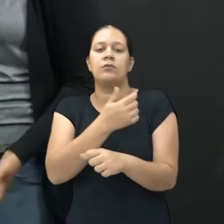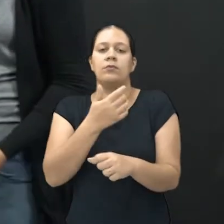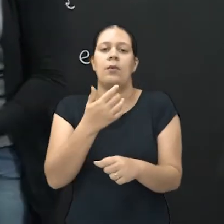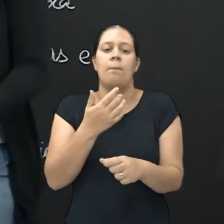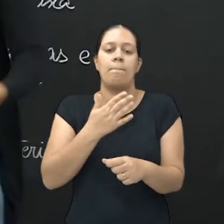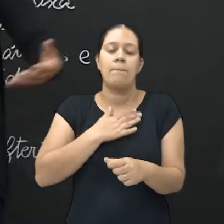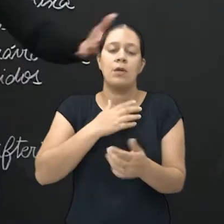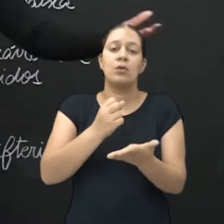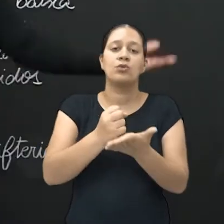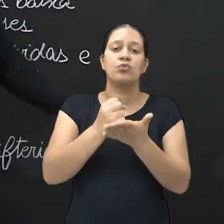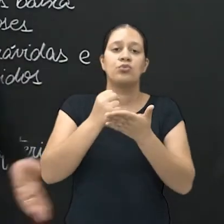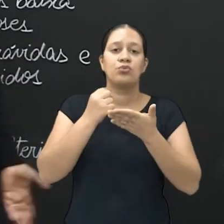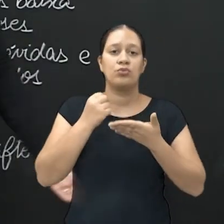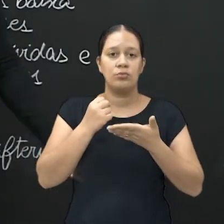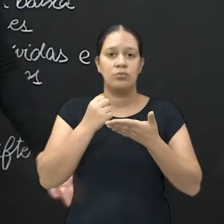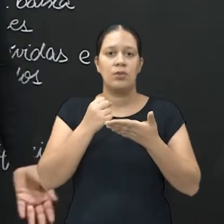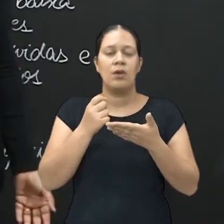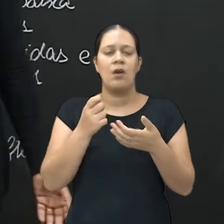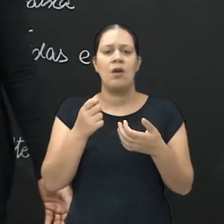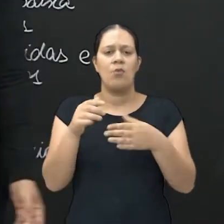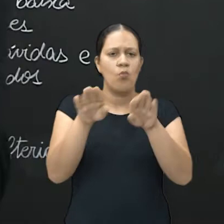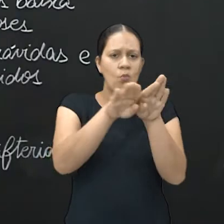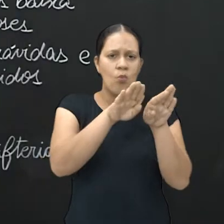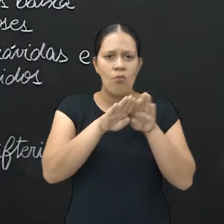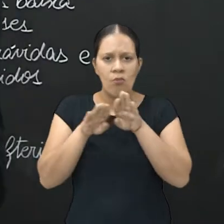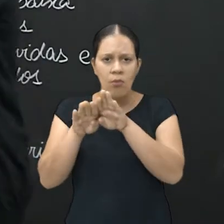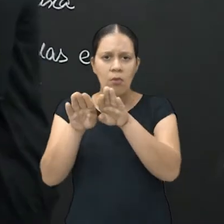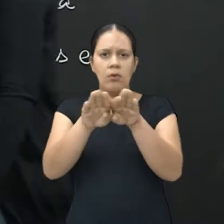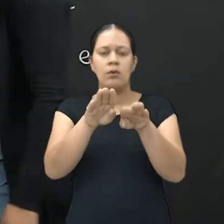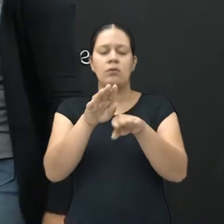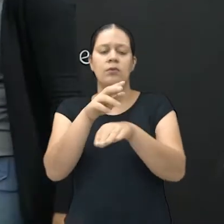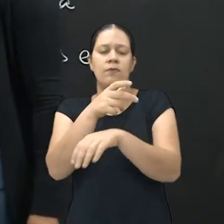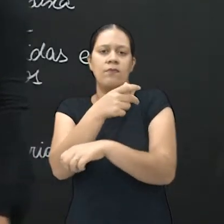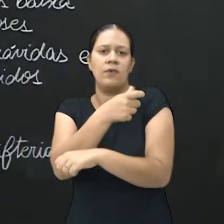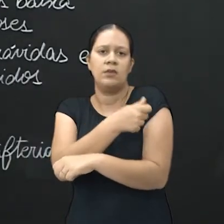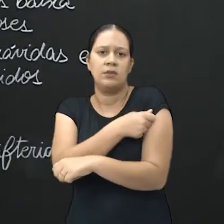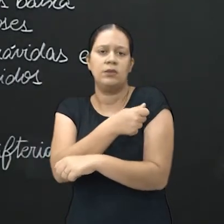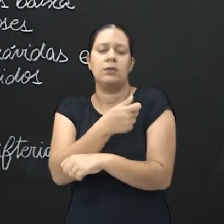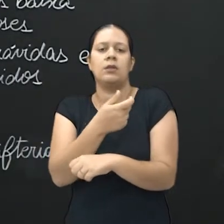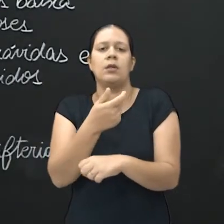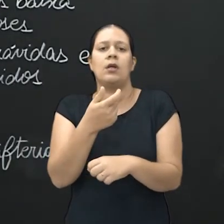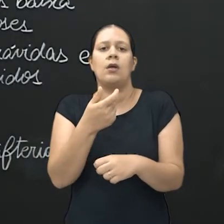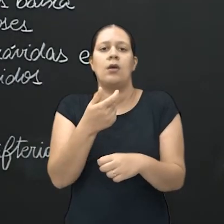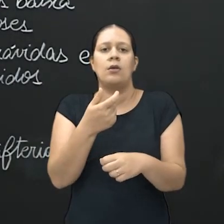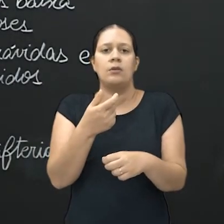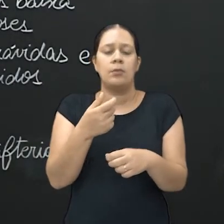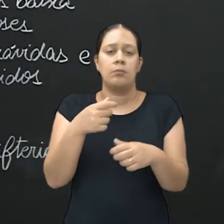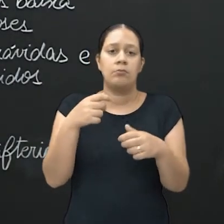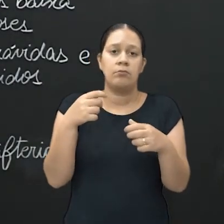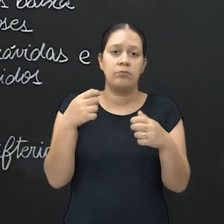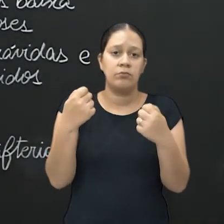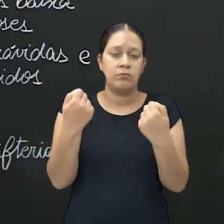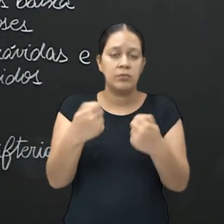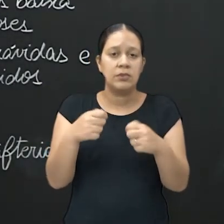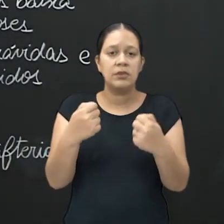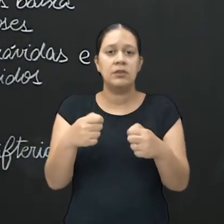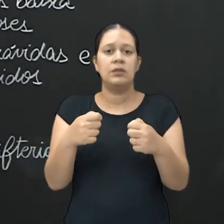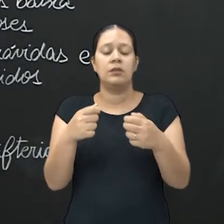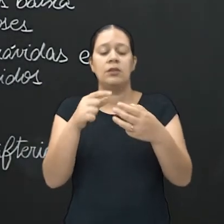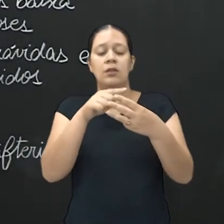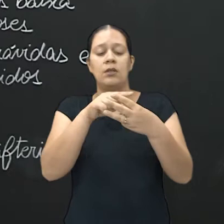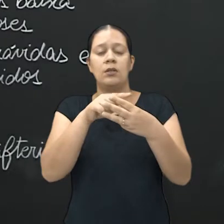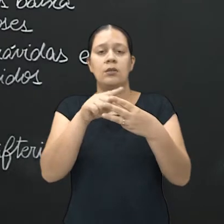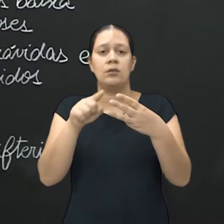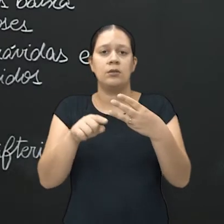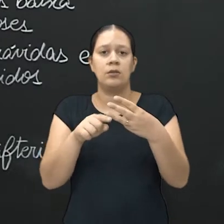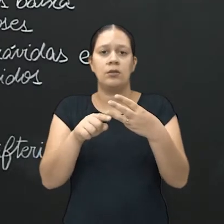nisso, só que nem todas as vacinas são iguais. Nós podemos dividir as vacinas, então, entre uma vacina que usa um vírus vivo, aí